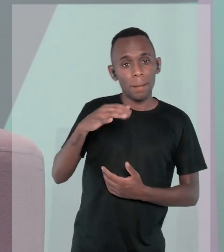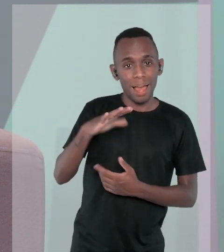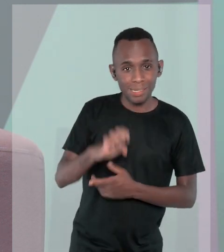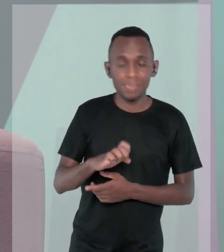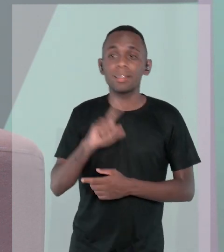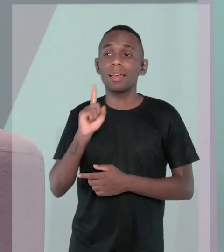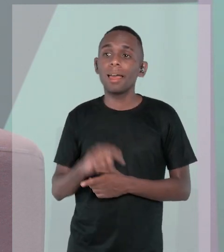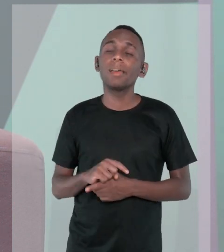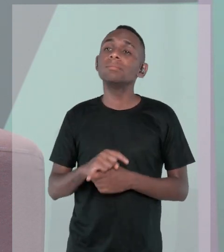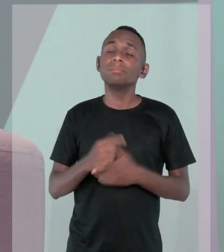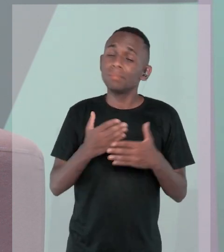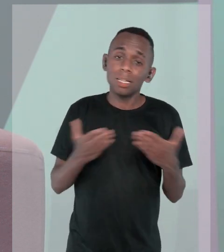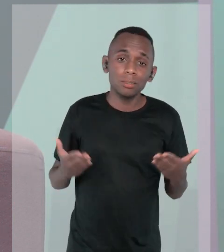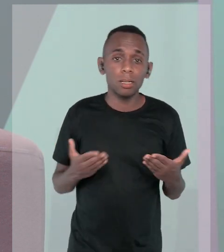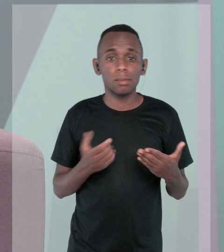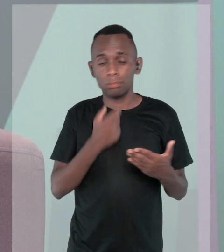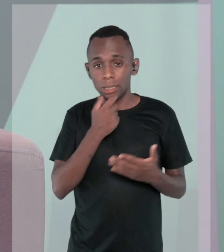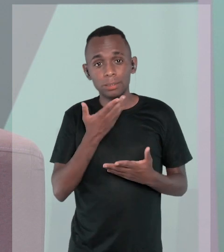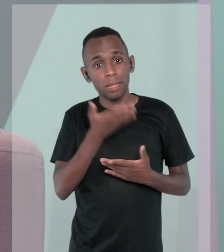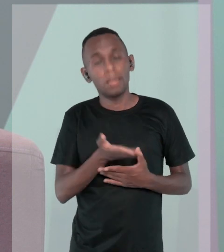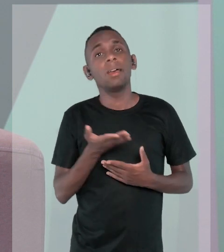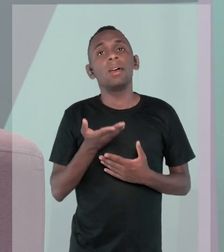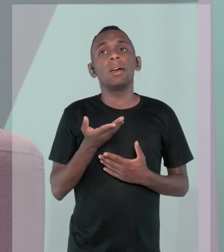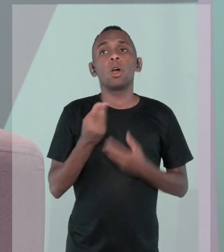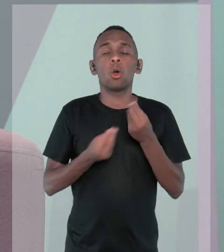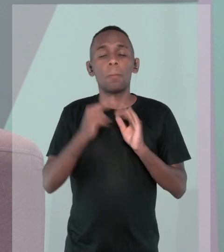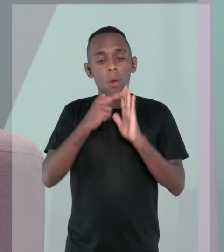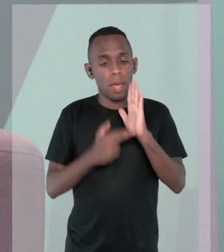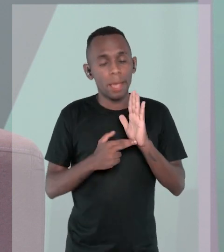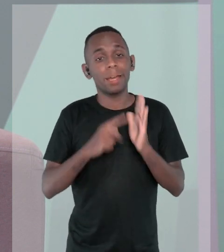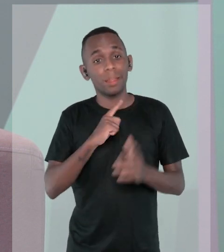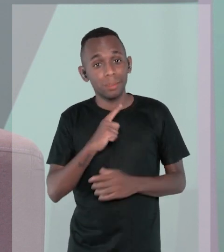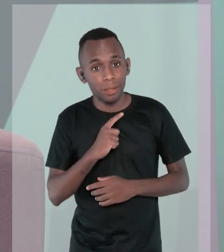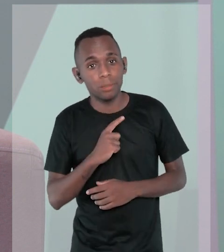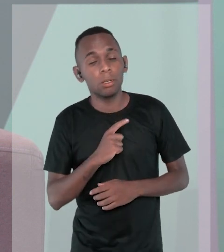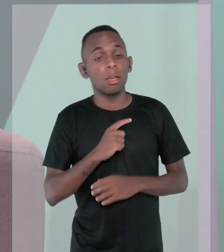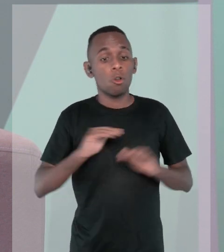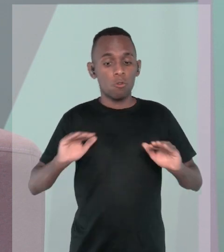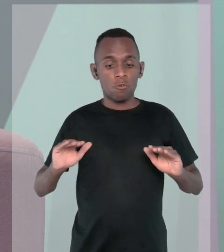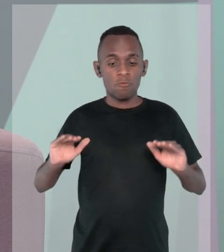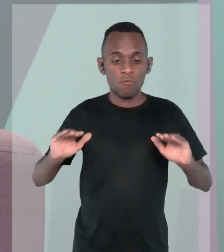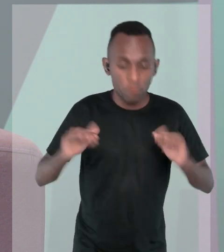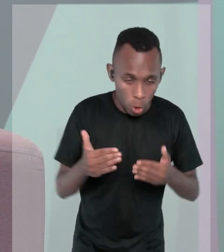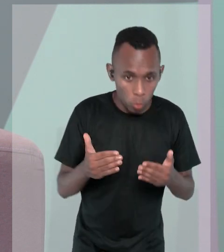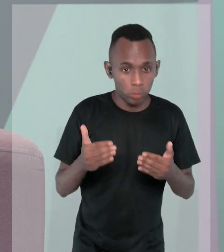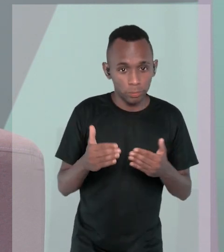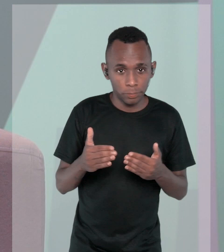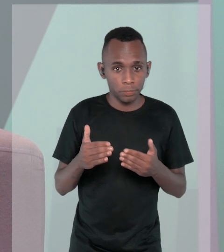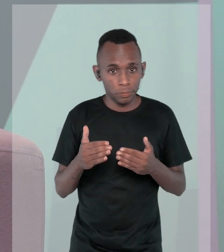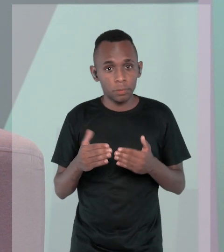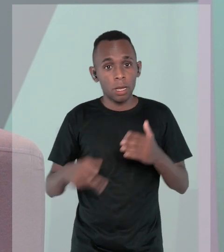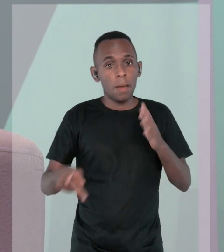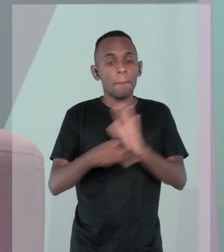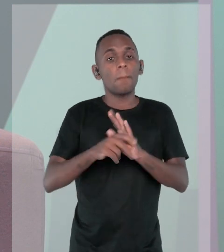é exatamente isso. É como podemos ter regras de compliance que sejam focadas